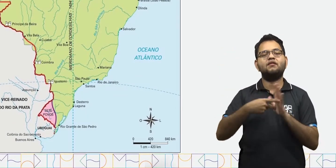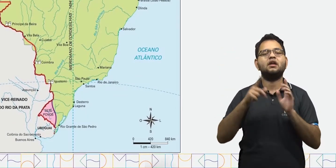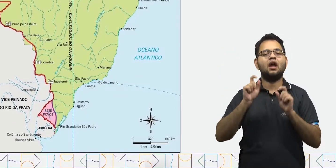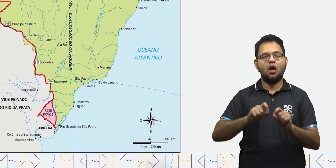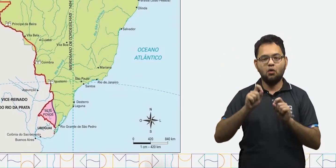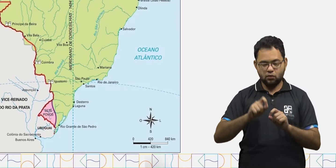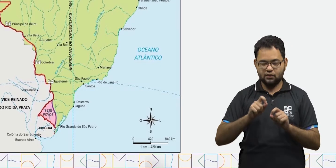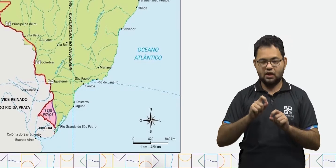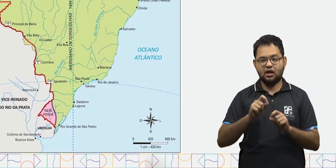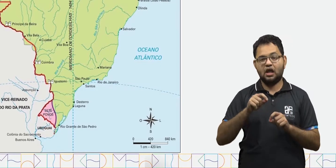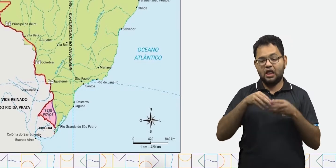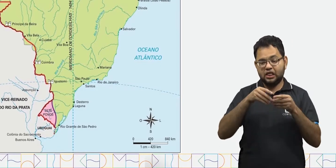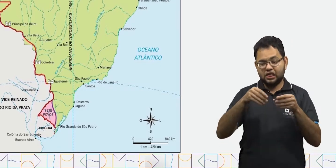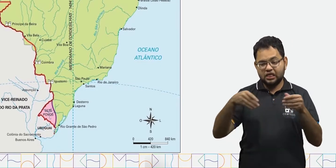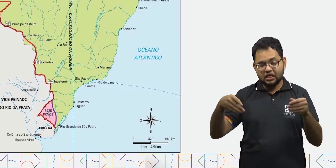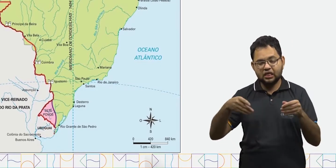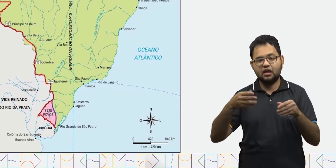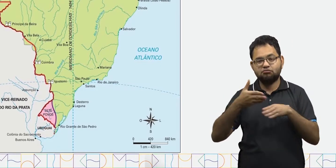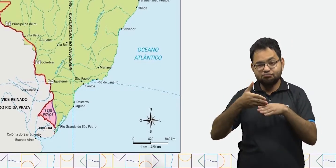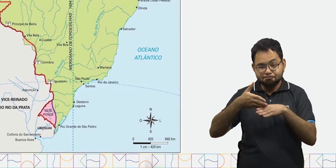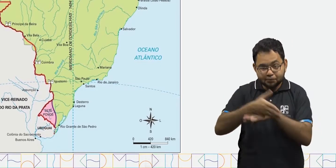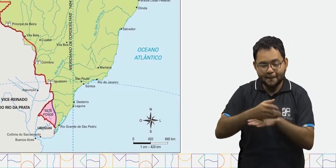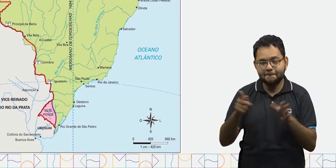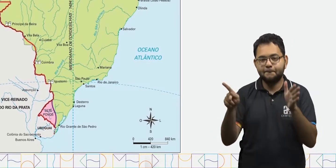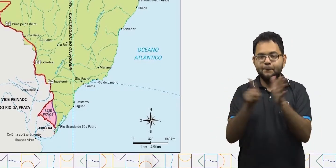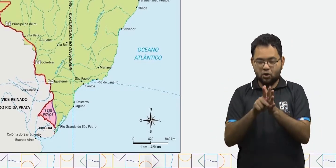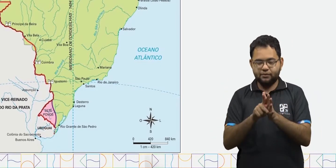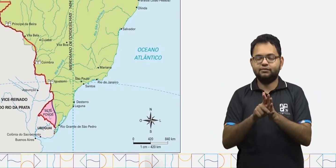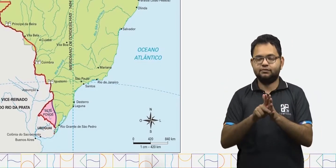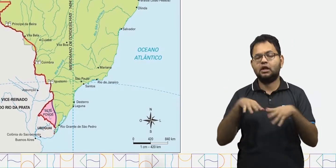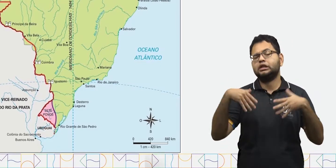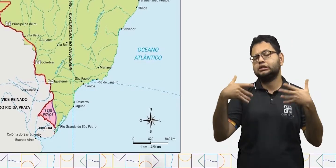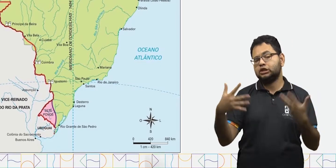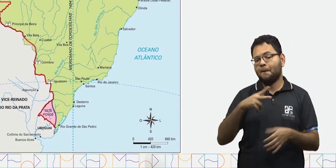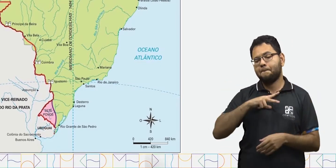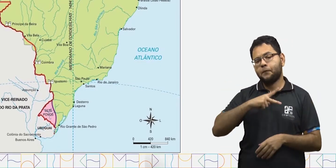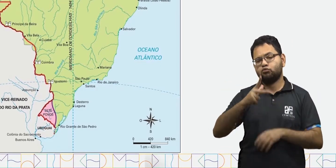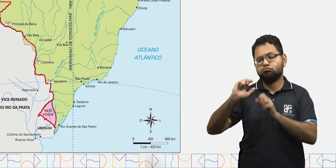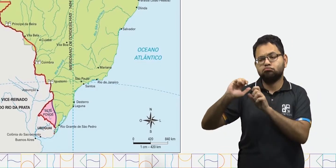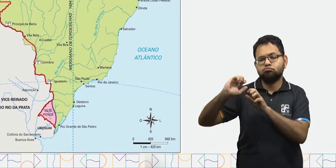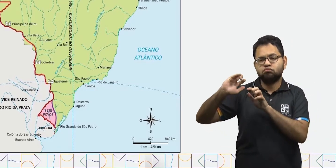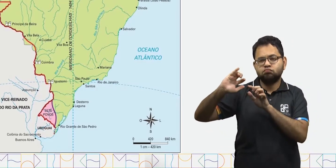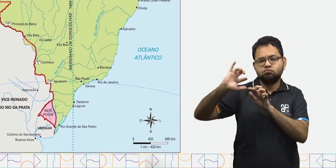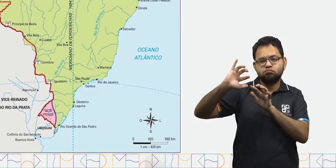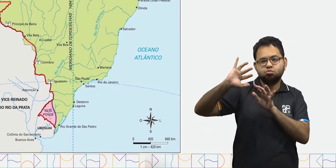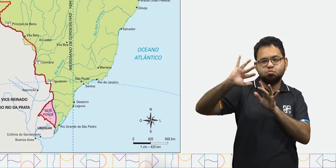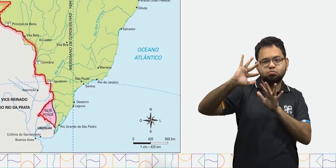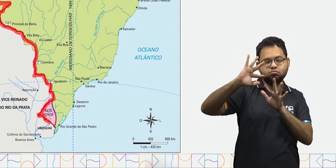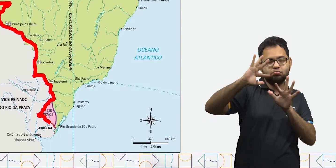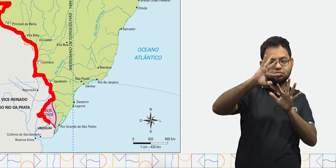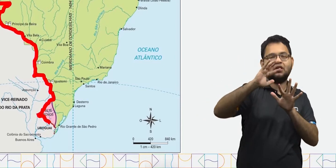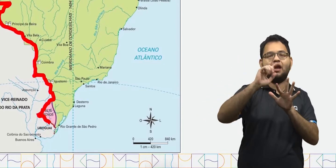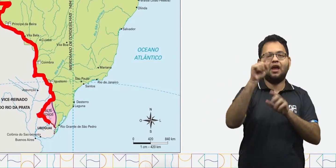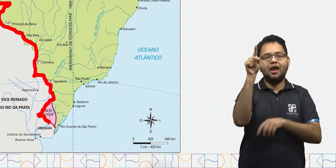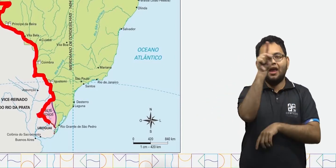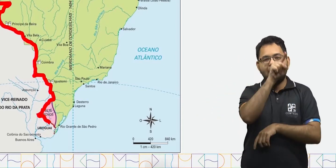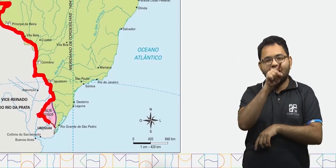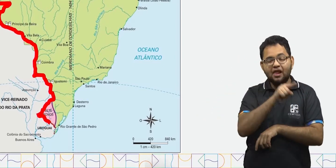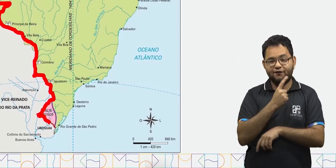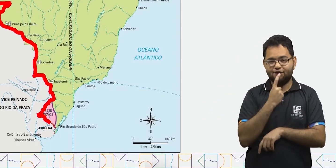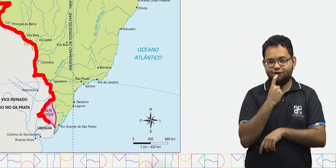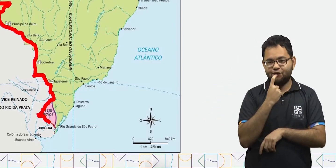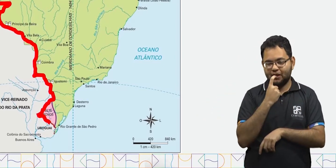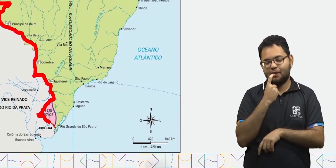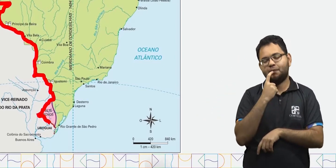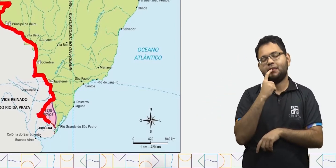como Portugal ultrapassou as fronteiras e acabou invadindo terras ao oeste, que eram terras da Espanha, garantiu boa